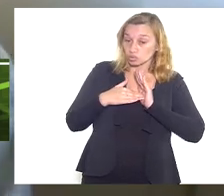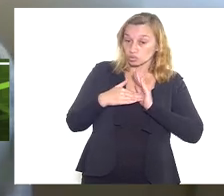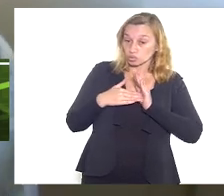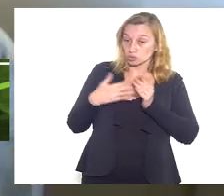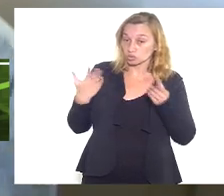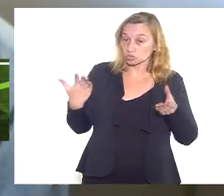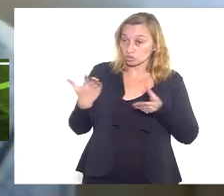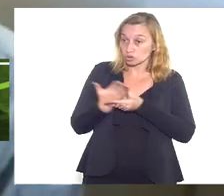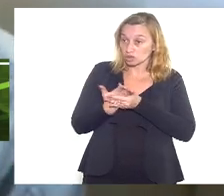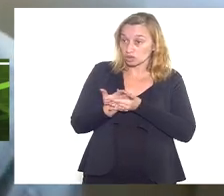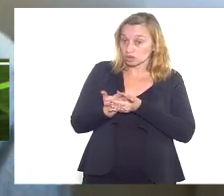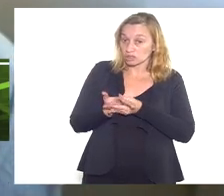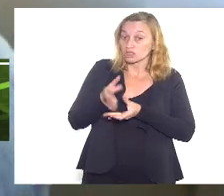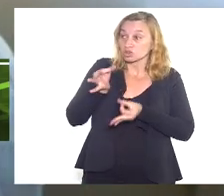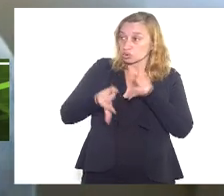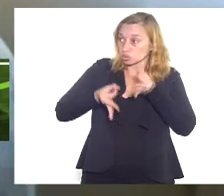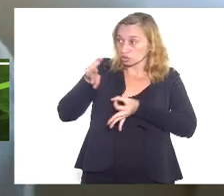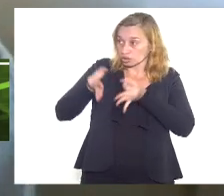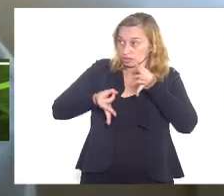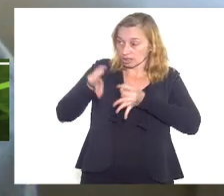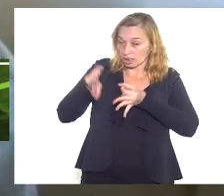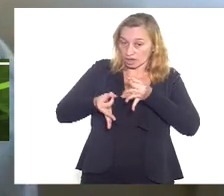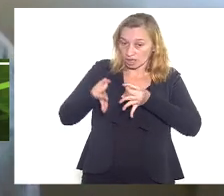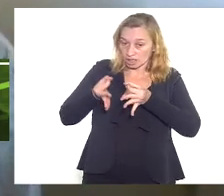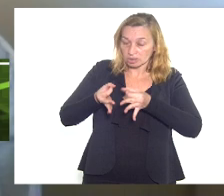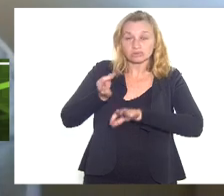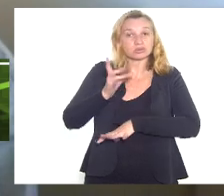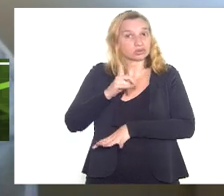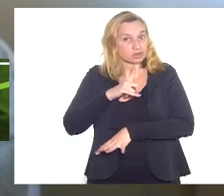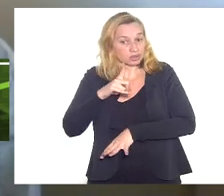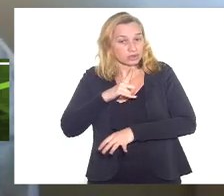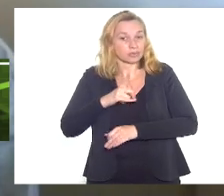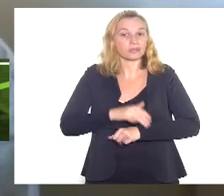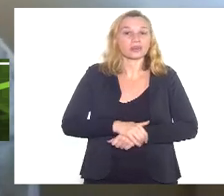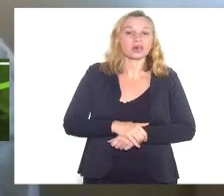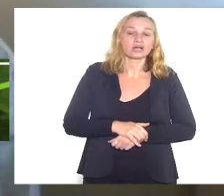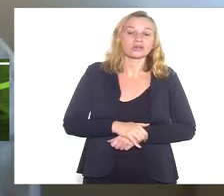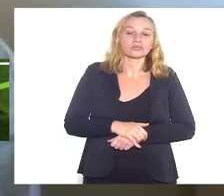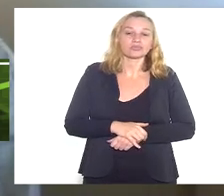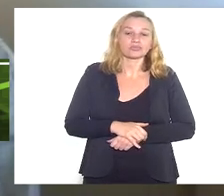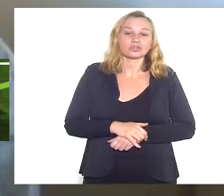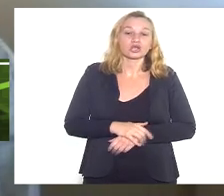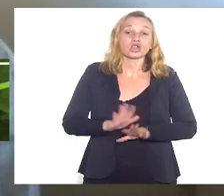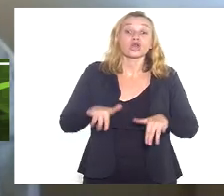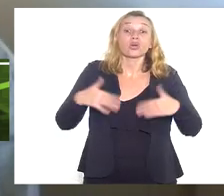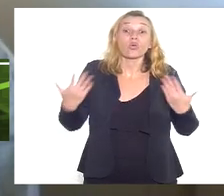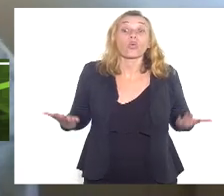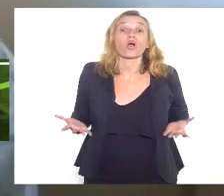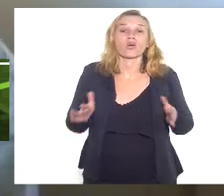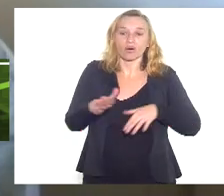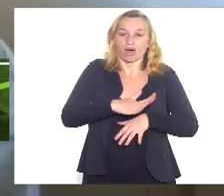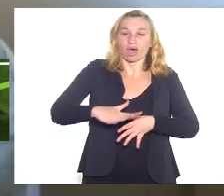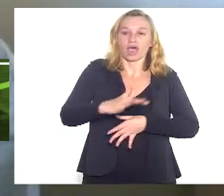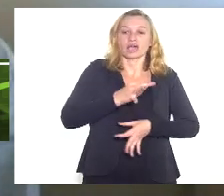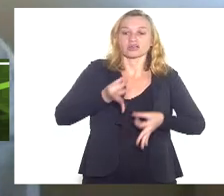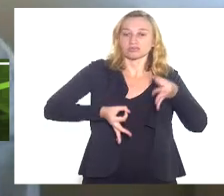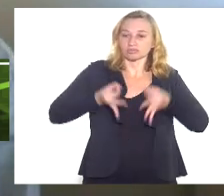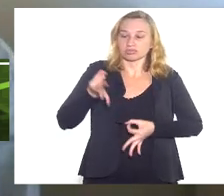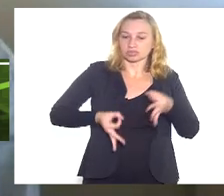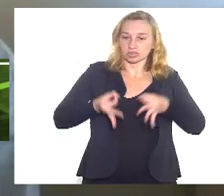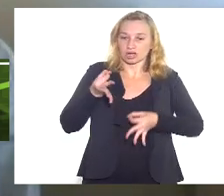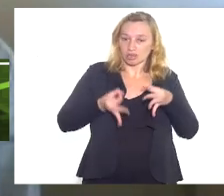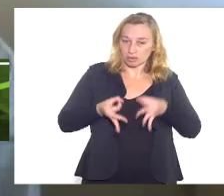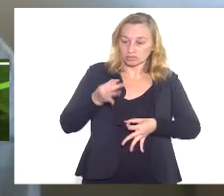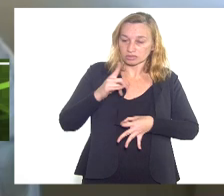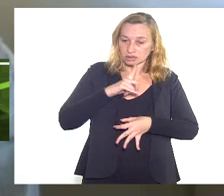contenciosos judiciais existentes, em que tribunal está, qual é